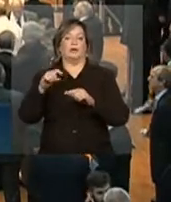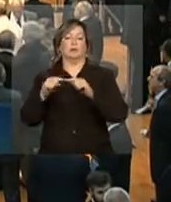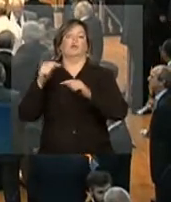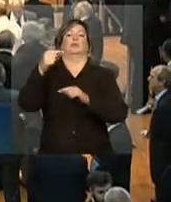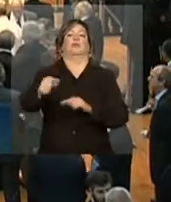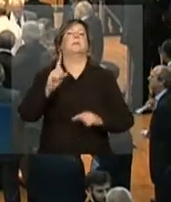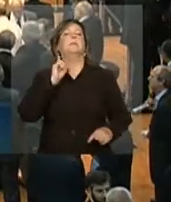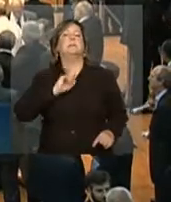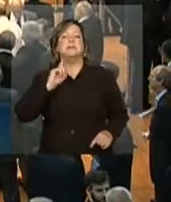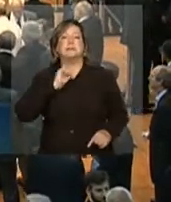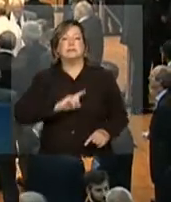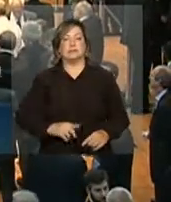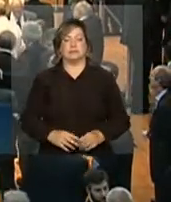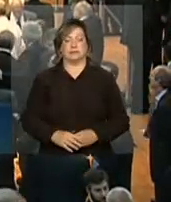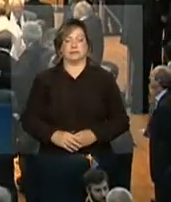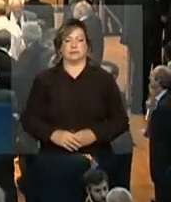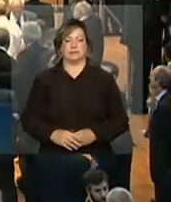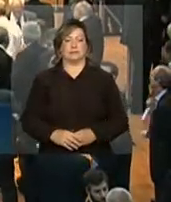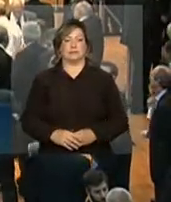Minas